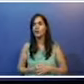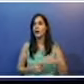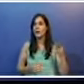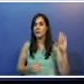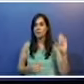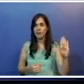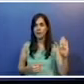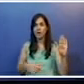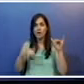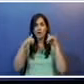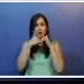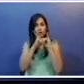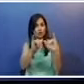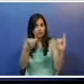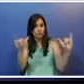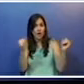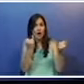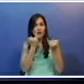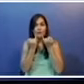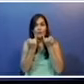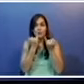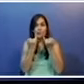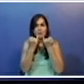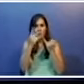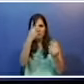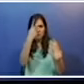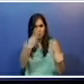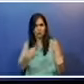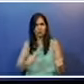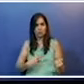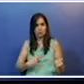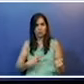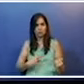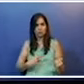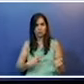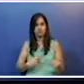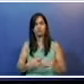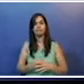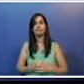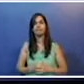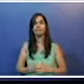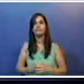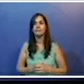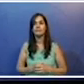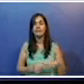Alternativa B, divulgar informações da vida pessoal do pesquisador?